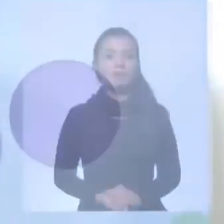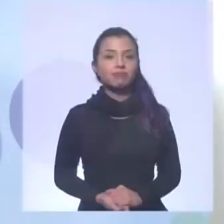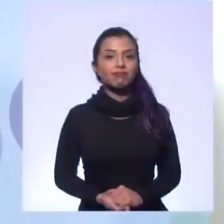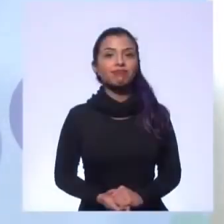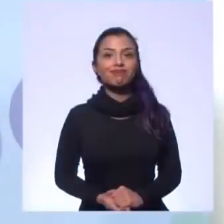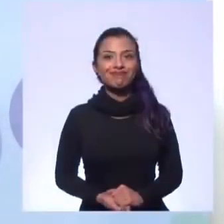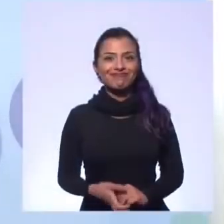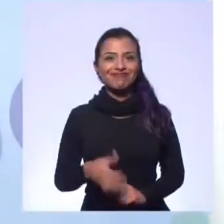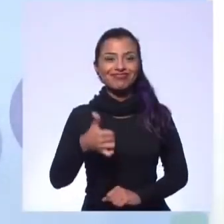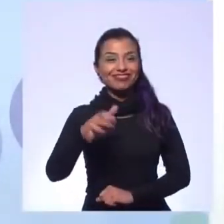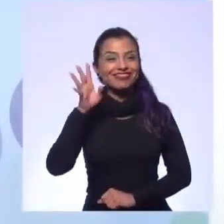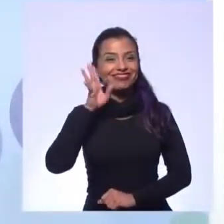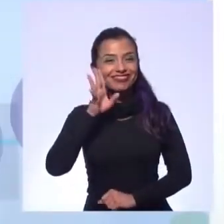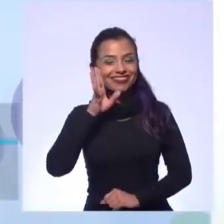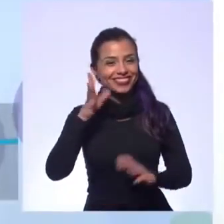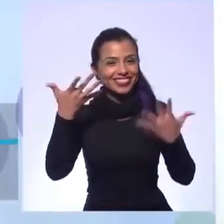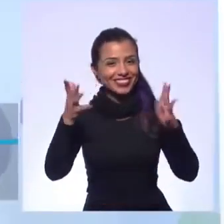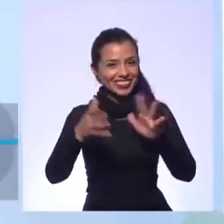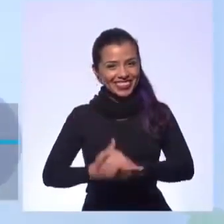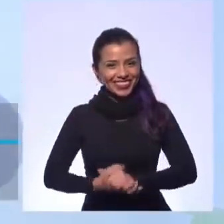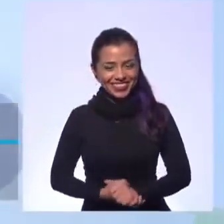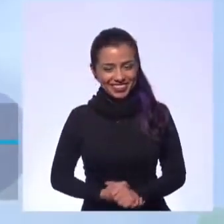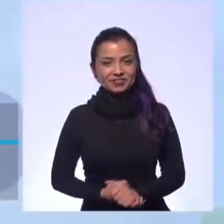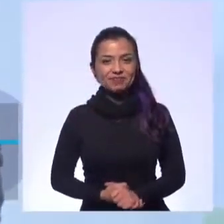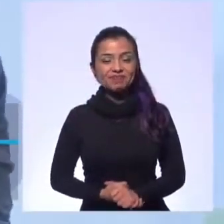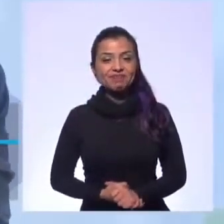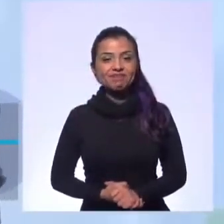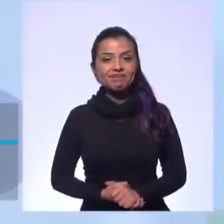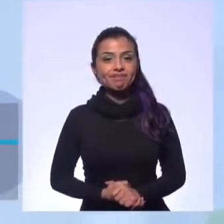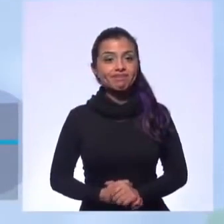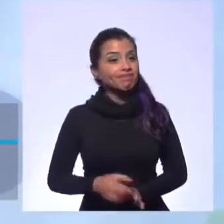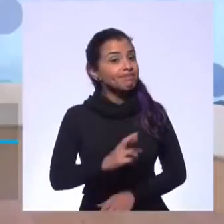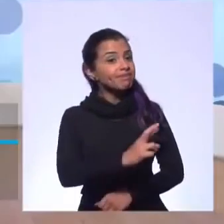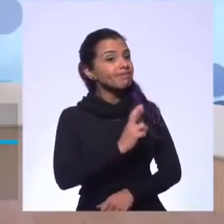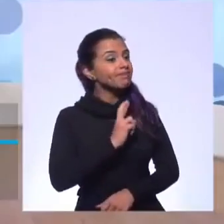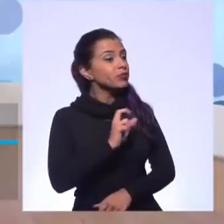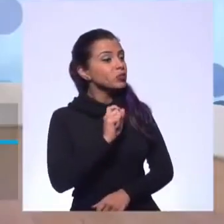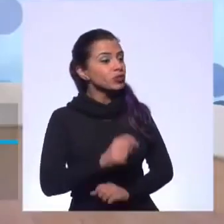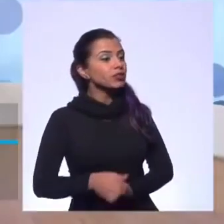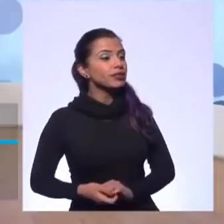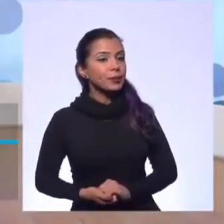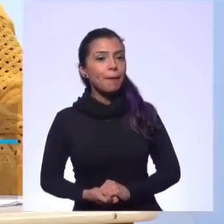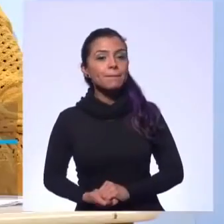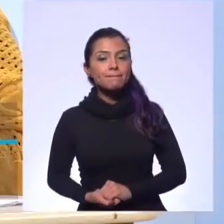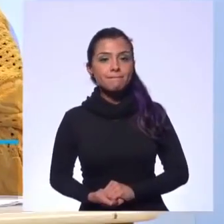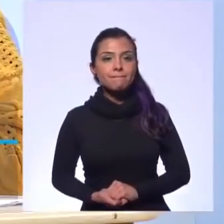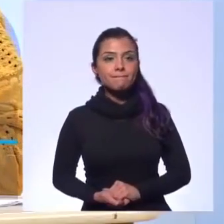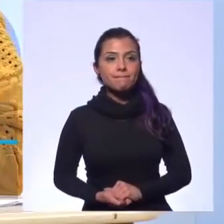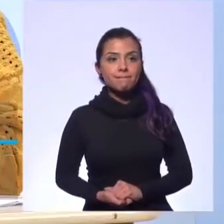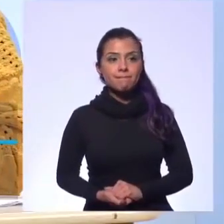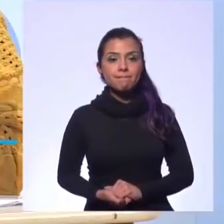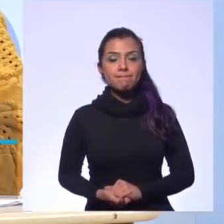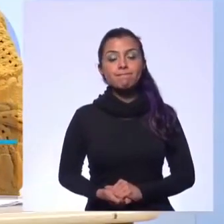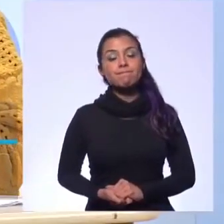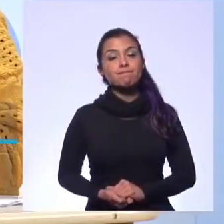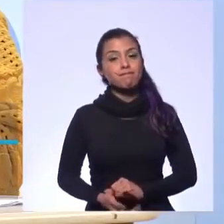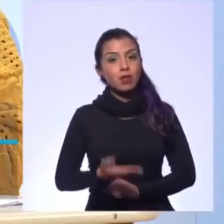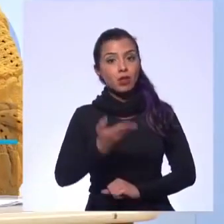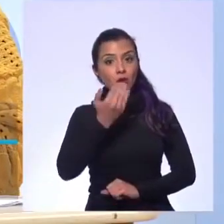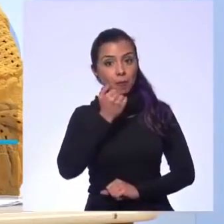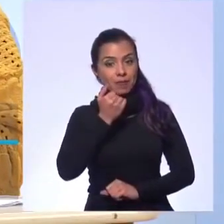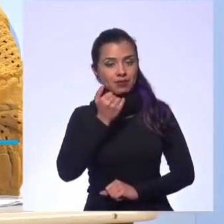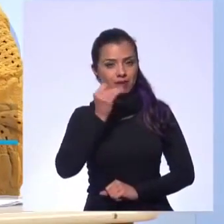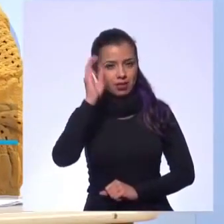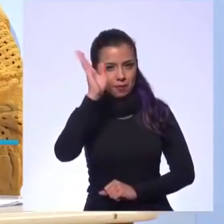Very nice, congratulations, muito bem. Vamos lá. O que eles estão respondendo, Antônia? A comida brasileira, eles